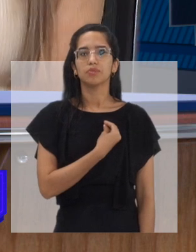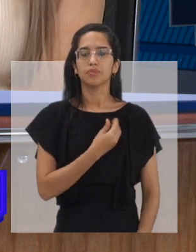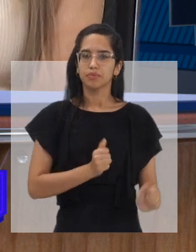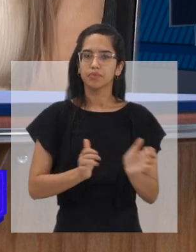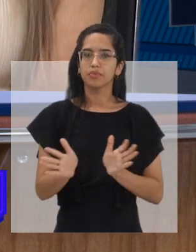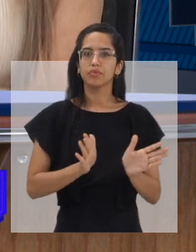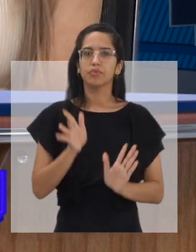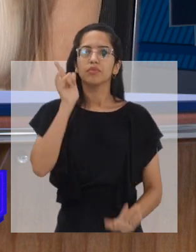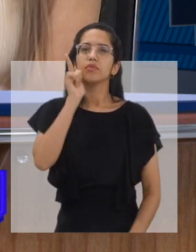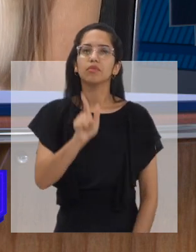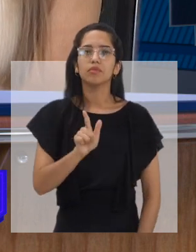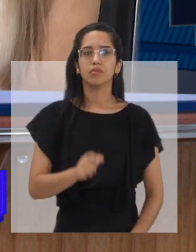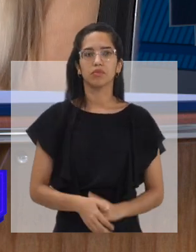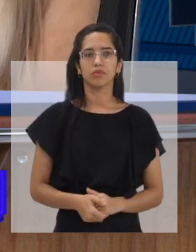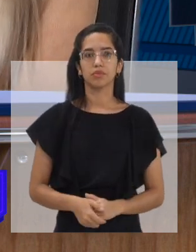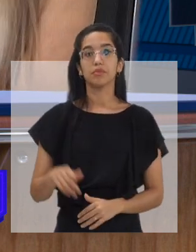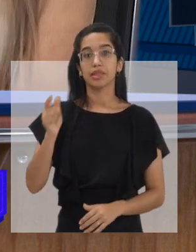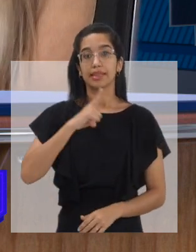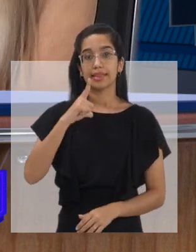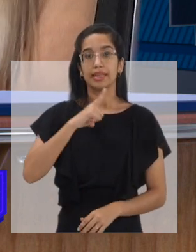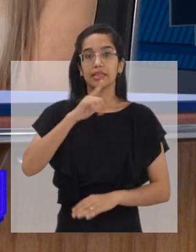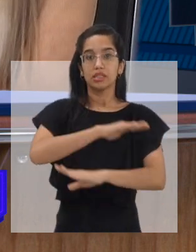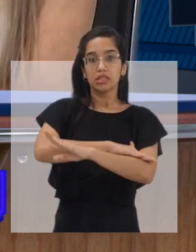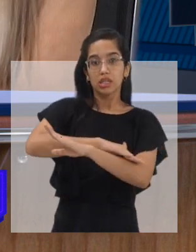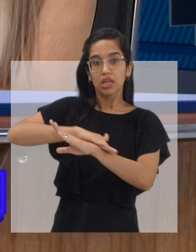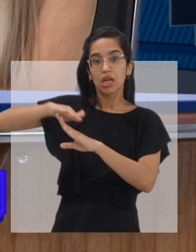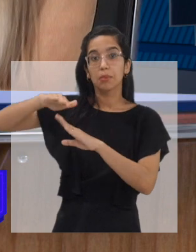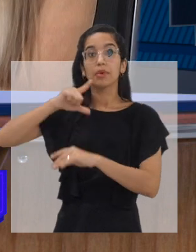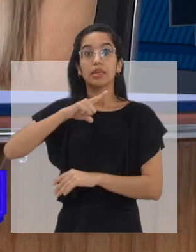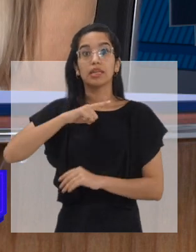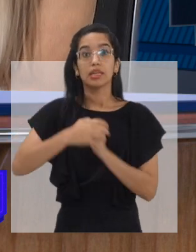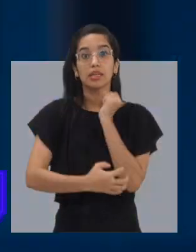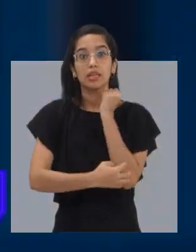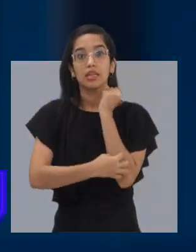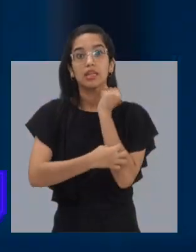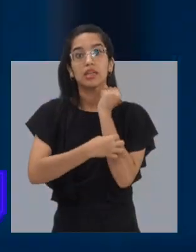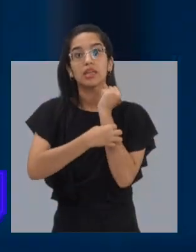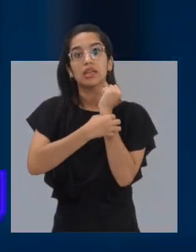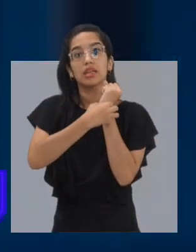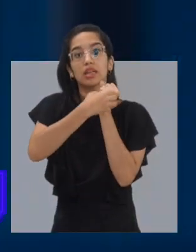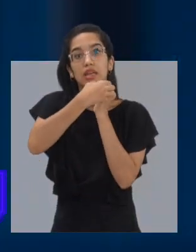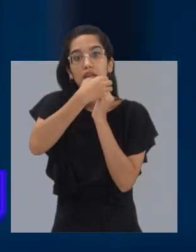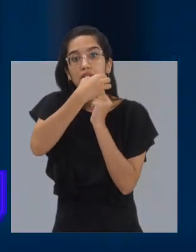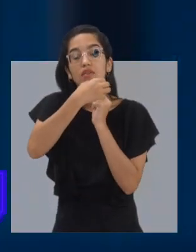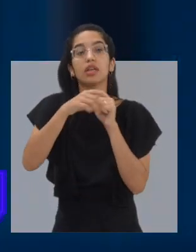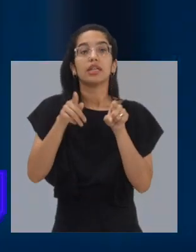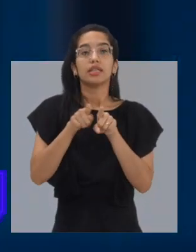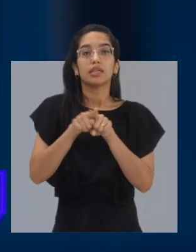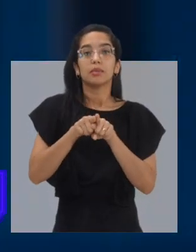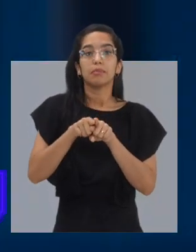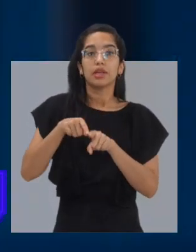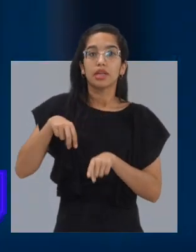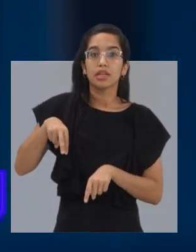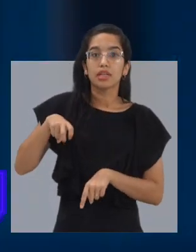ele possui rampas, possui elevador, ele na sua escada possui corrimão dos